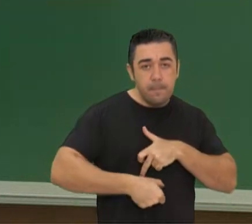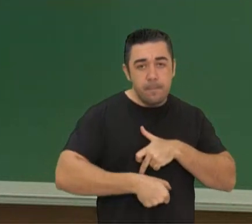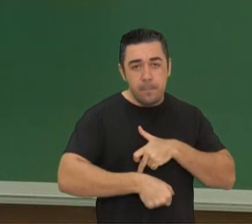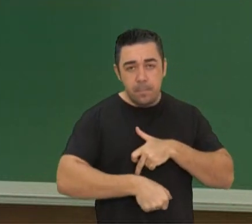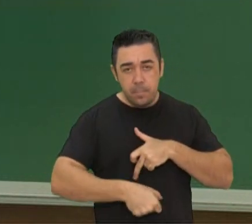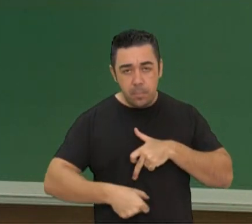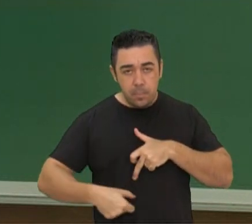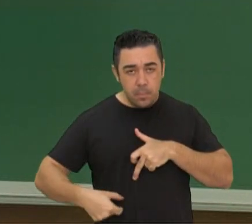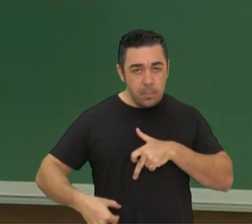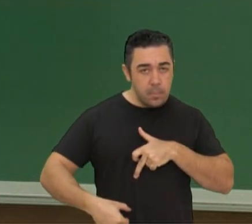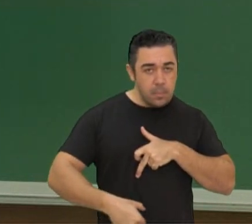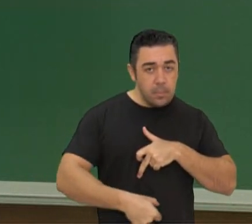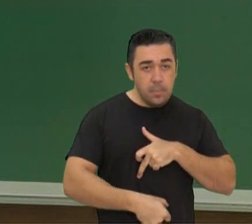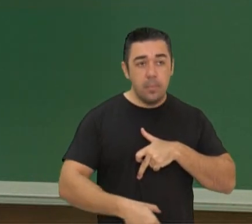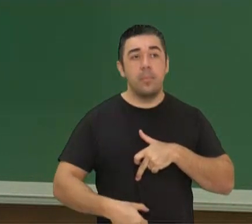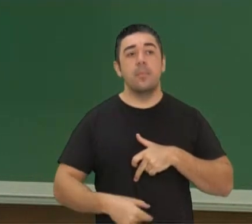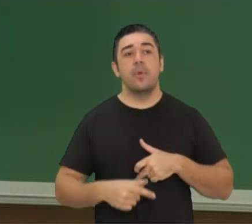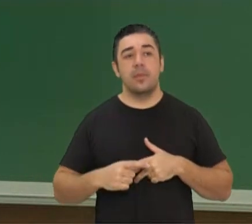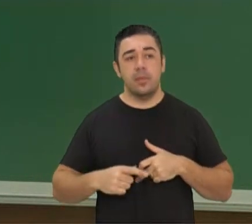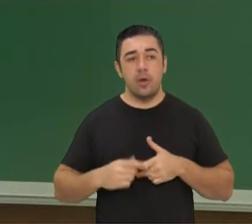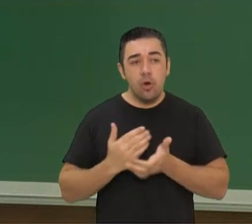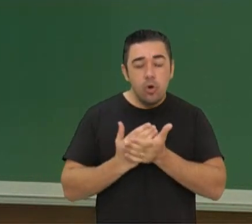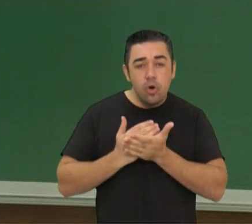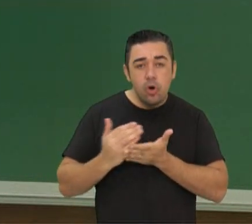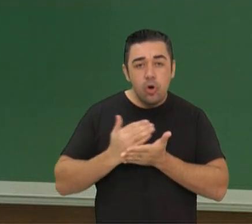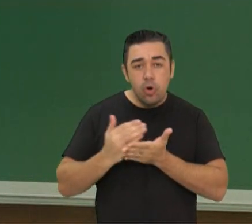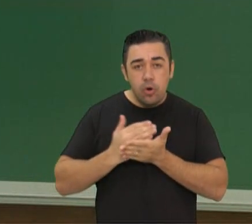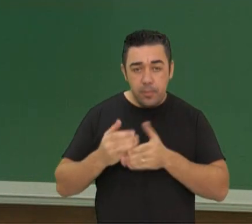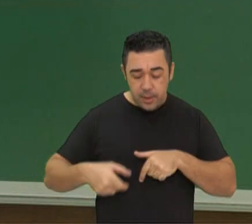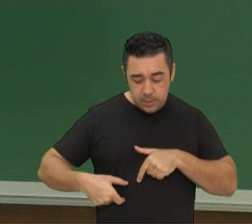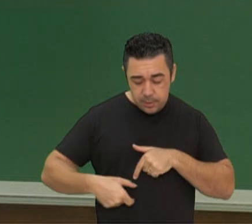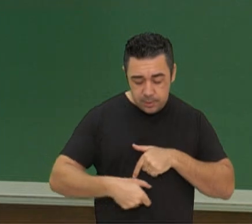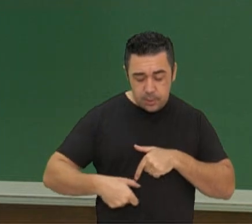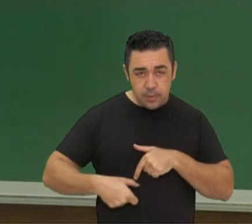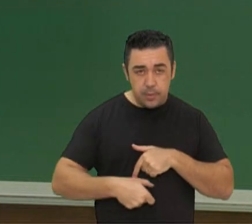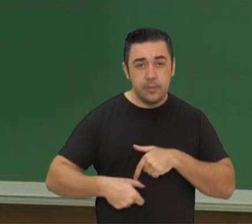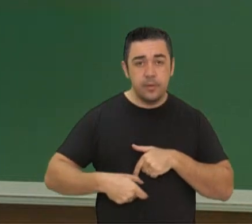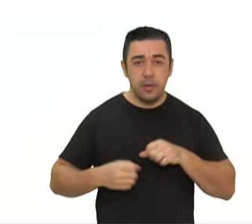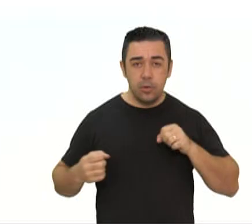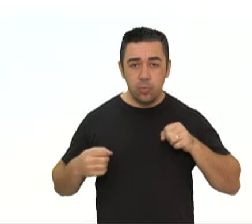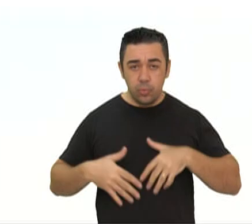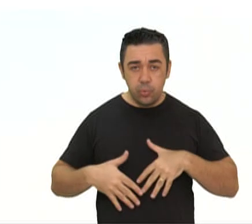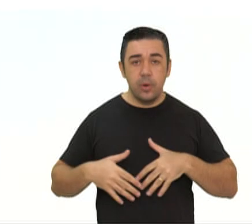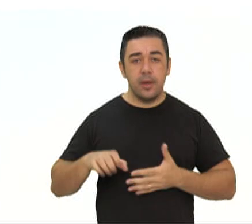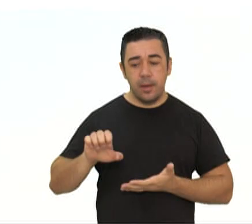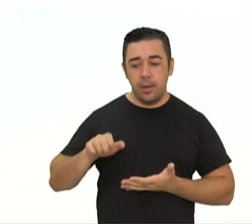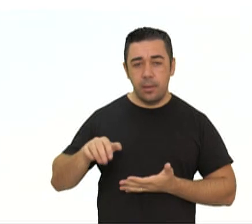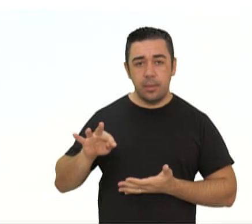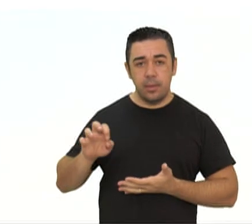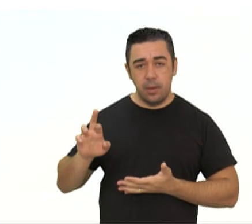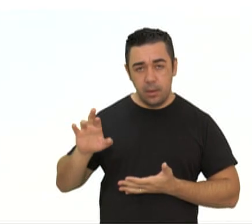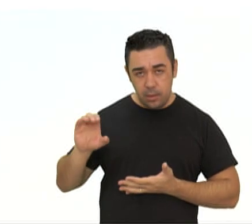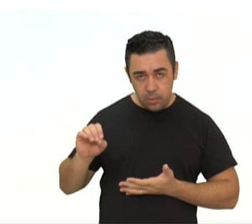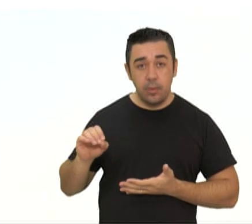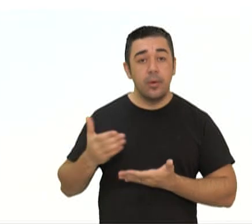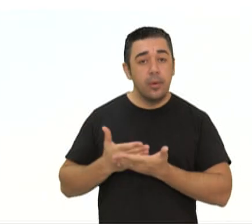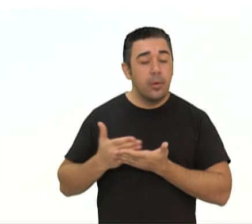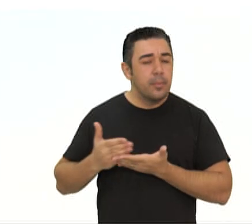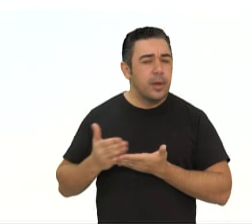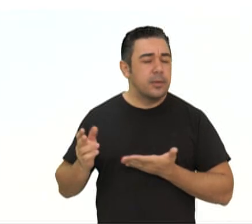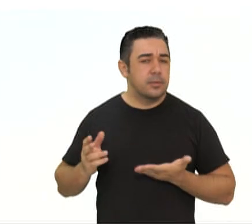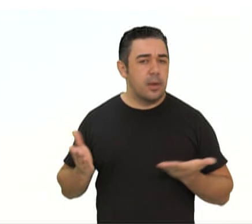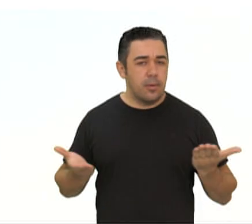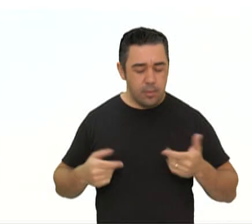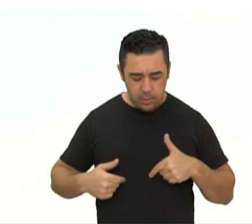pâncreas também sendo lançado, e aqui no próprio intestino o suco entérico também, tá? E agora aqui, então,